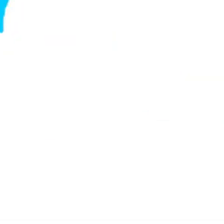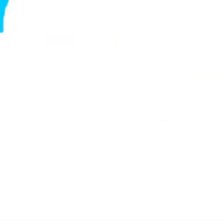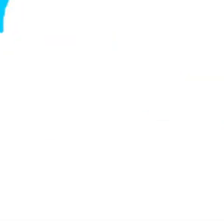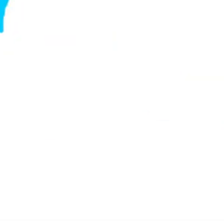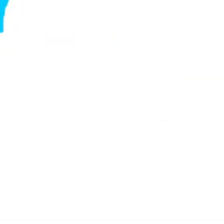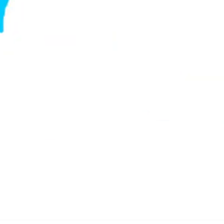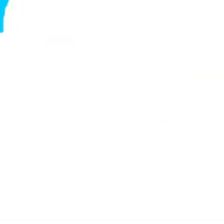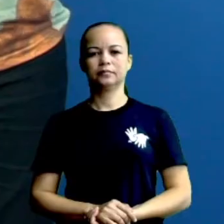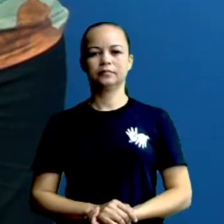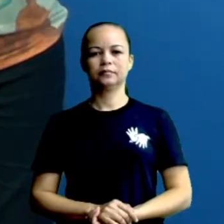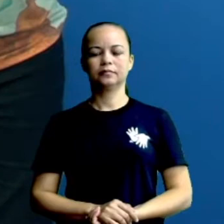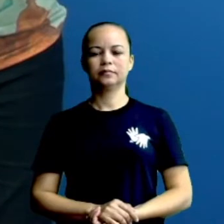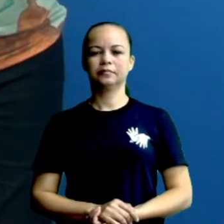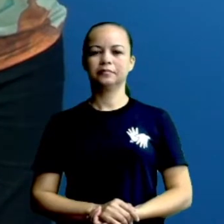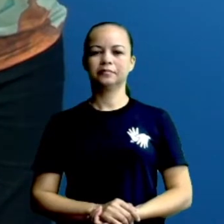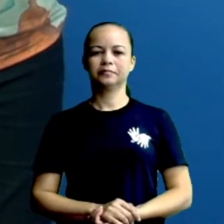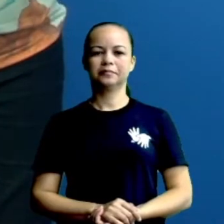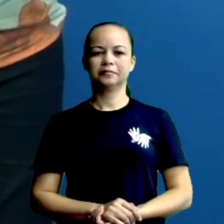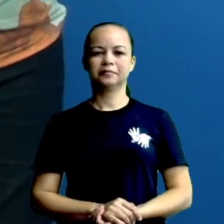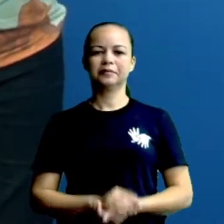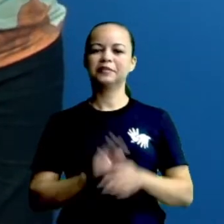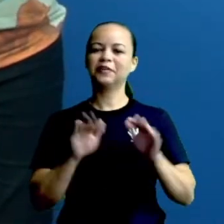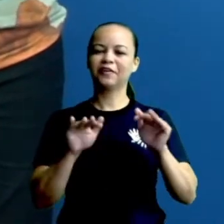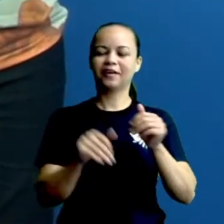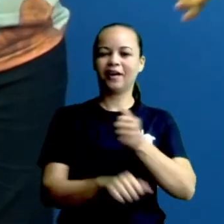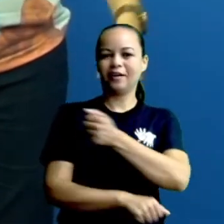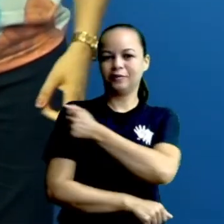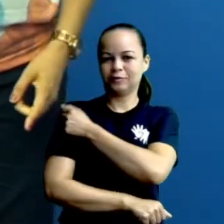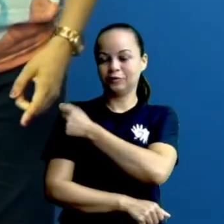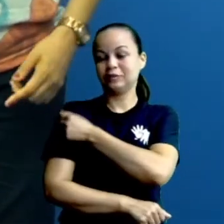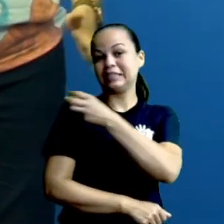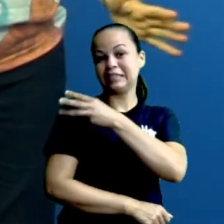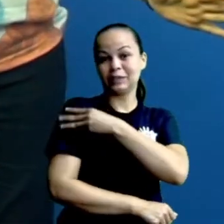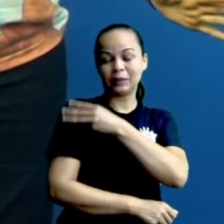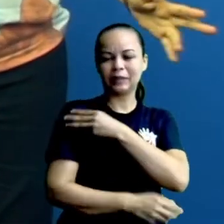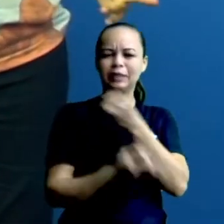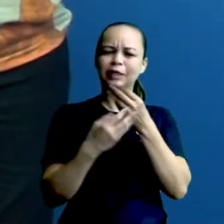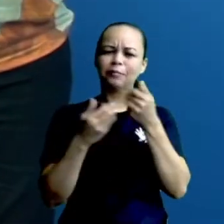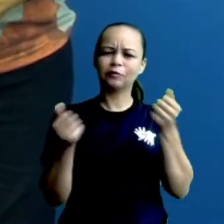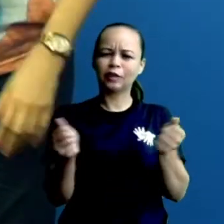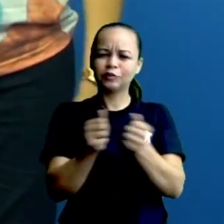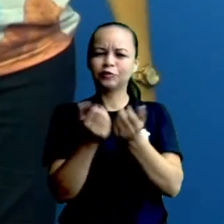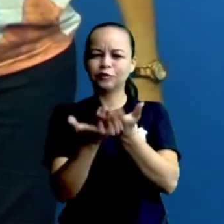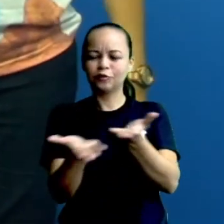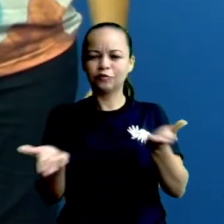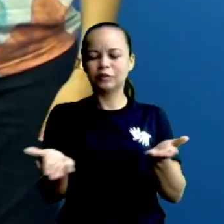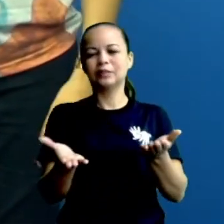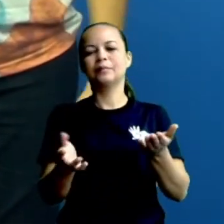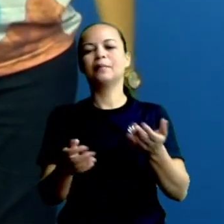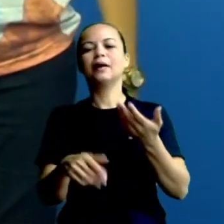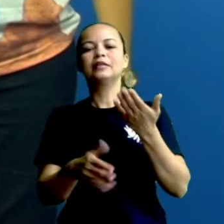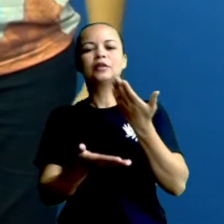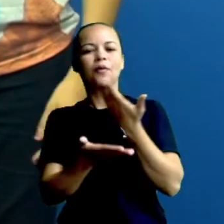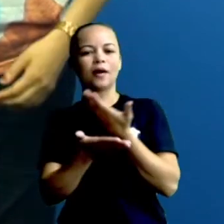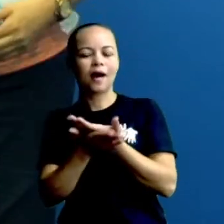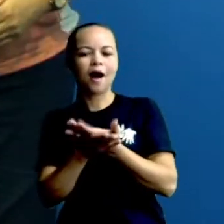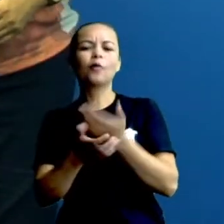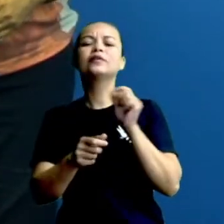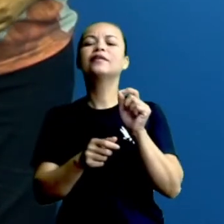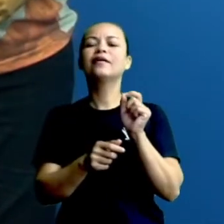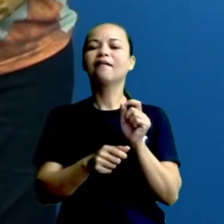Oi e aí turma de 3º ano que bom está aqui de novo com vocês para mais uma aula de